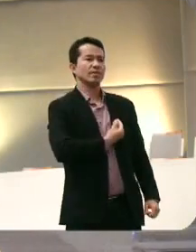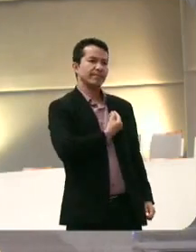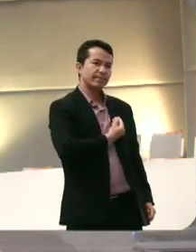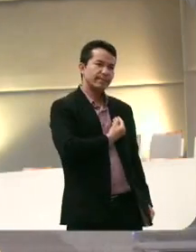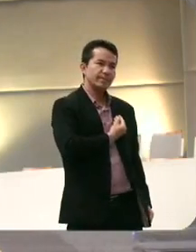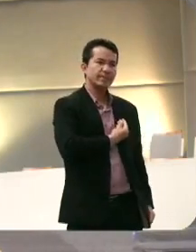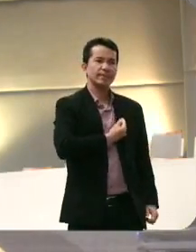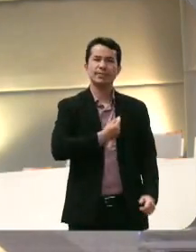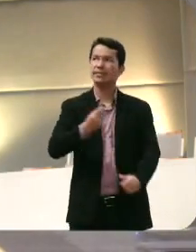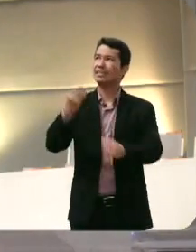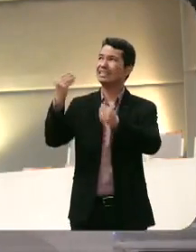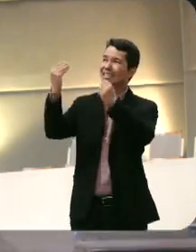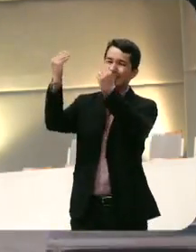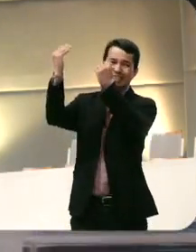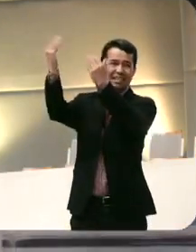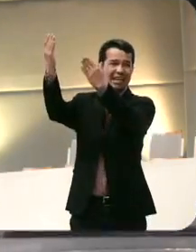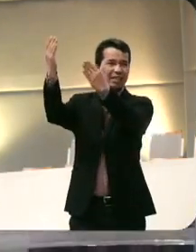consagre.